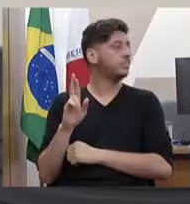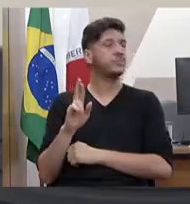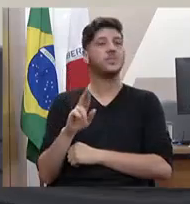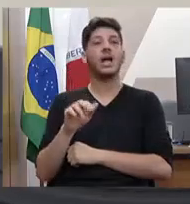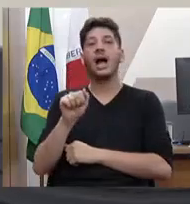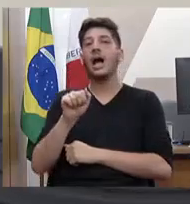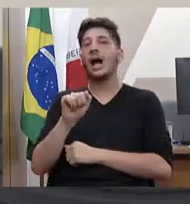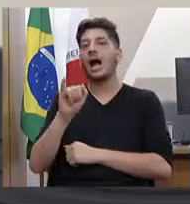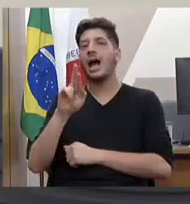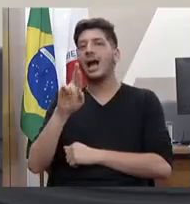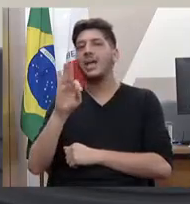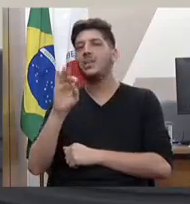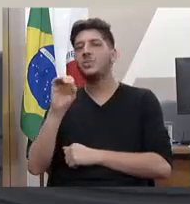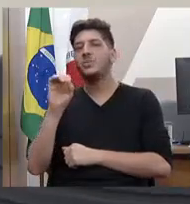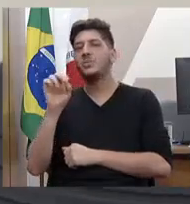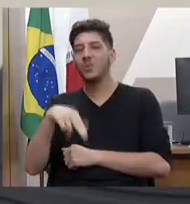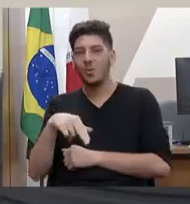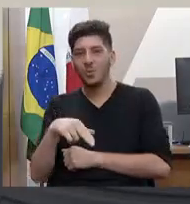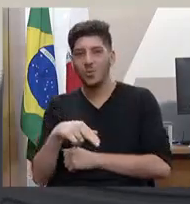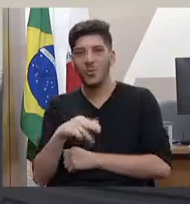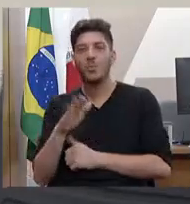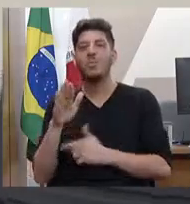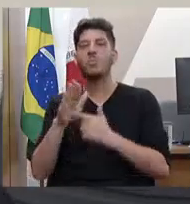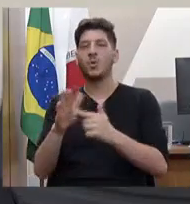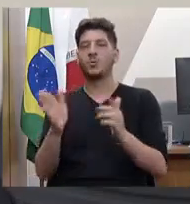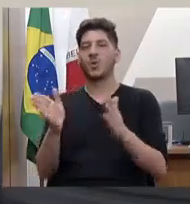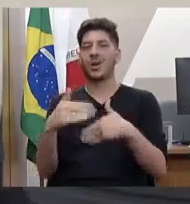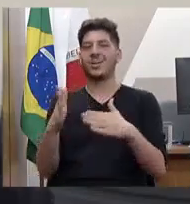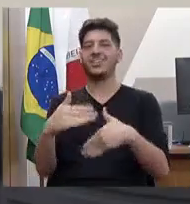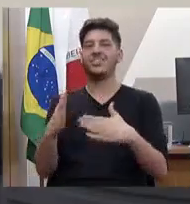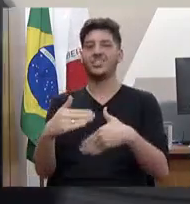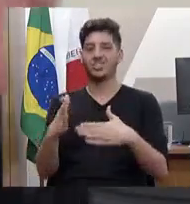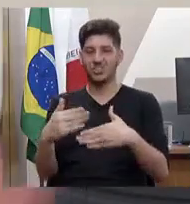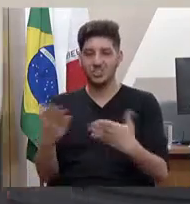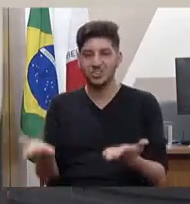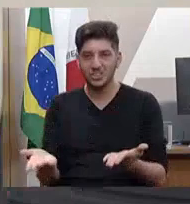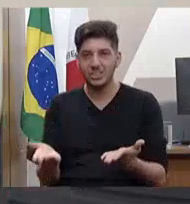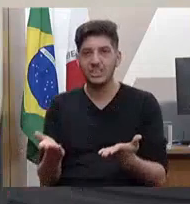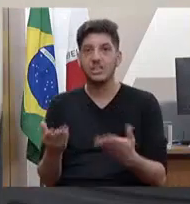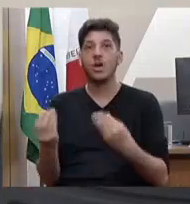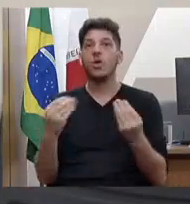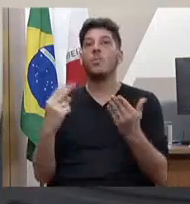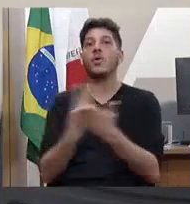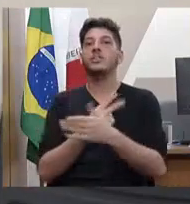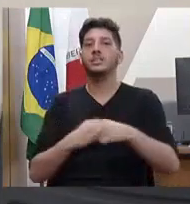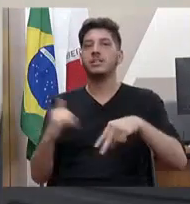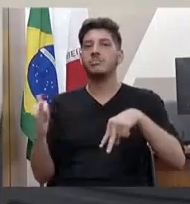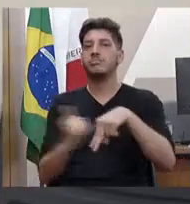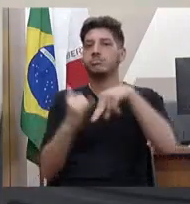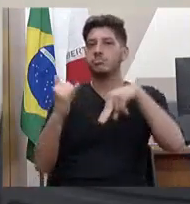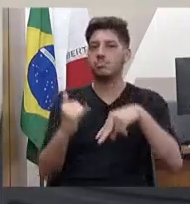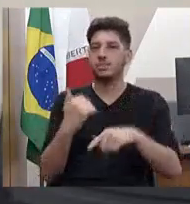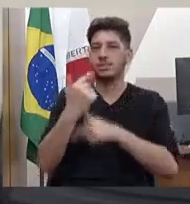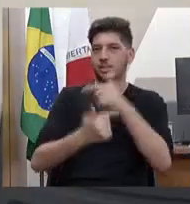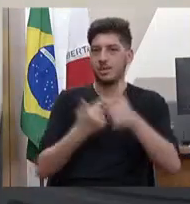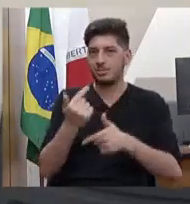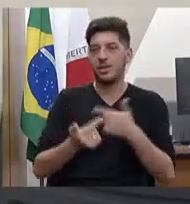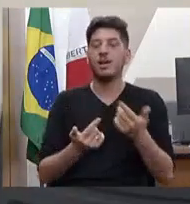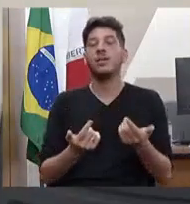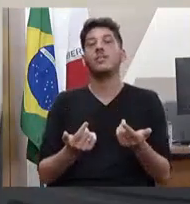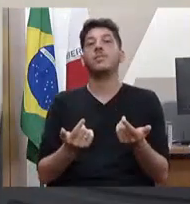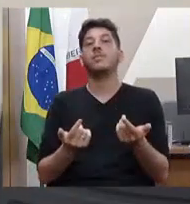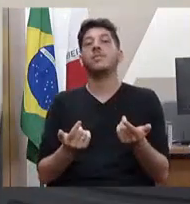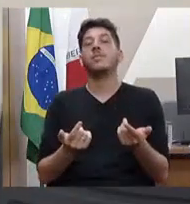aí tava mostrando aquelas caixinhas grande número de dos acidentes de trabalho né relacionado por exemplo a questão do